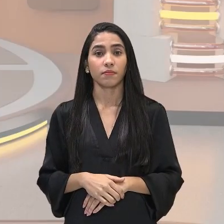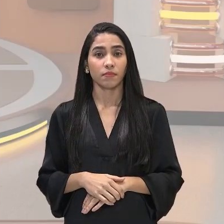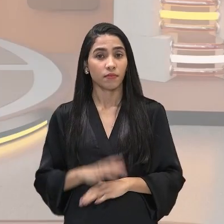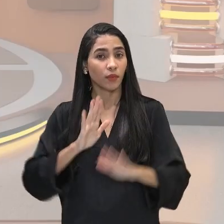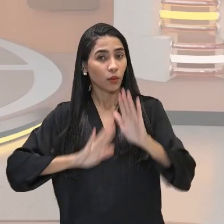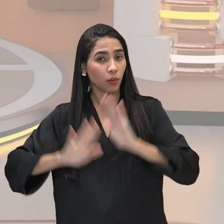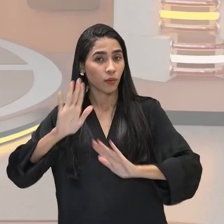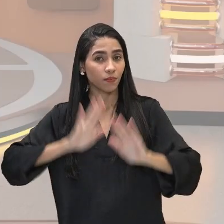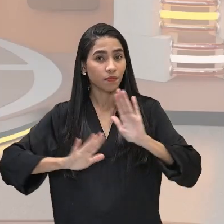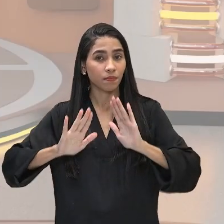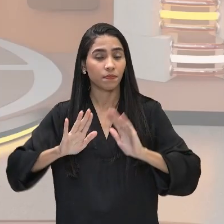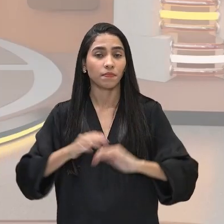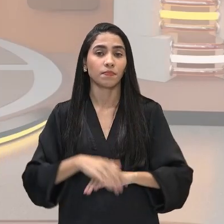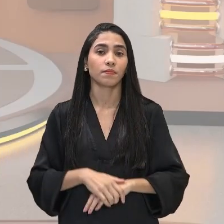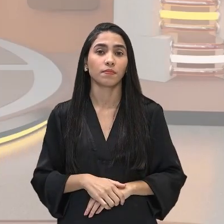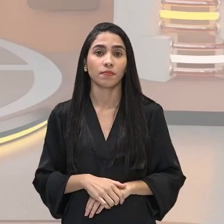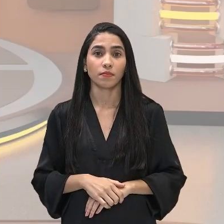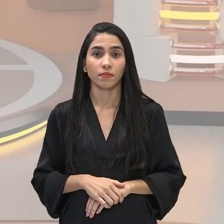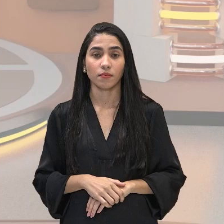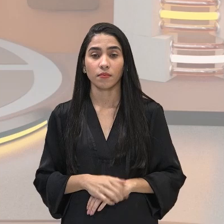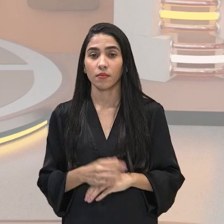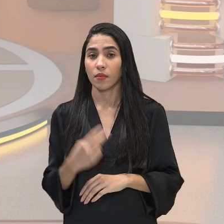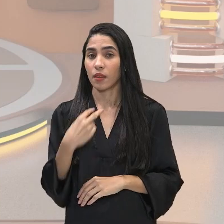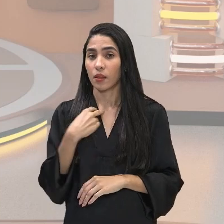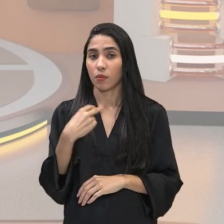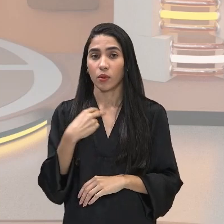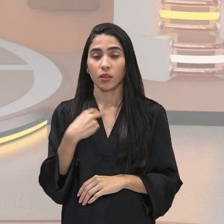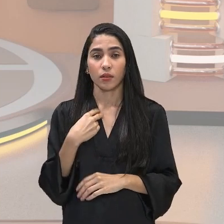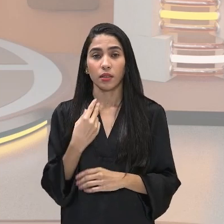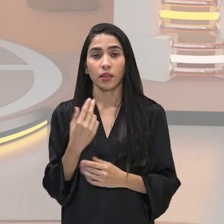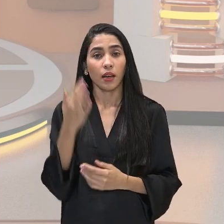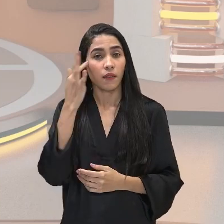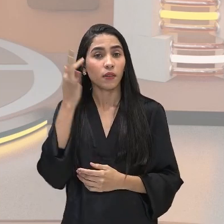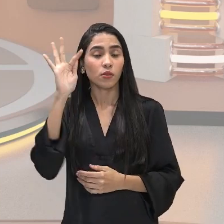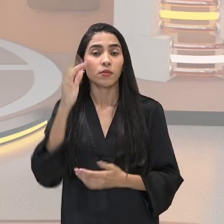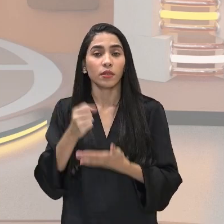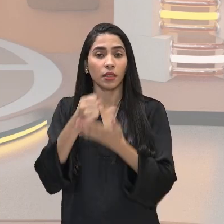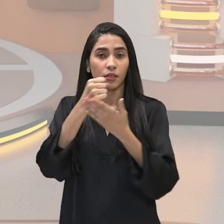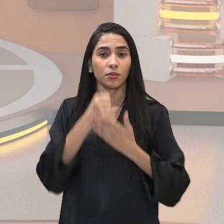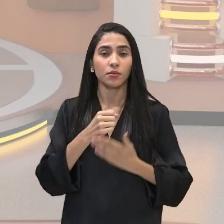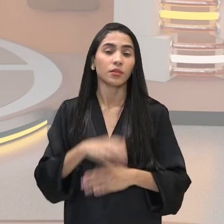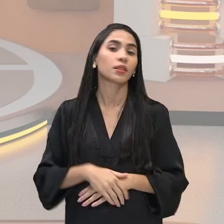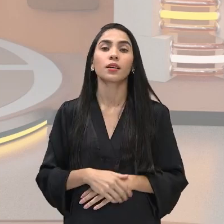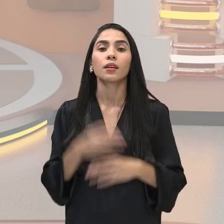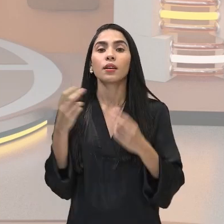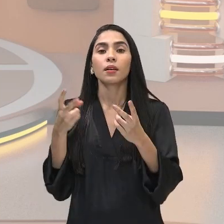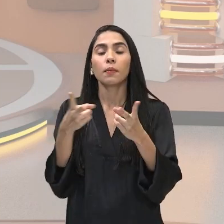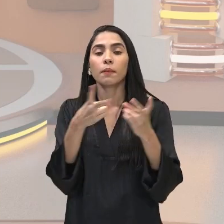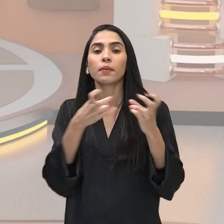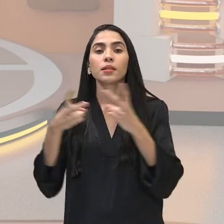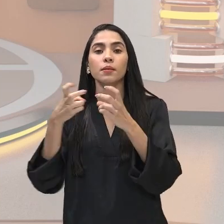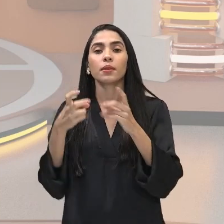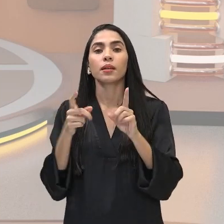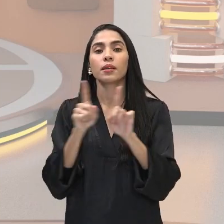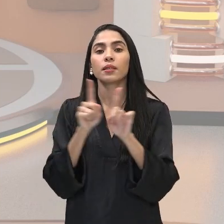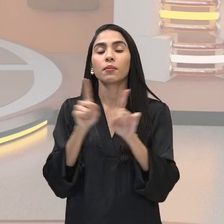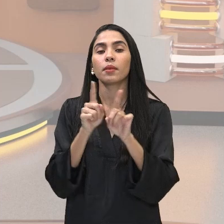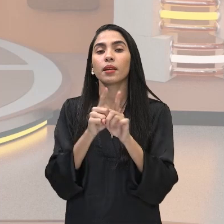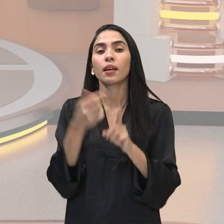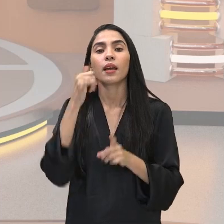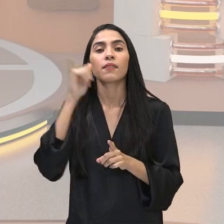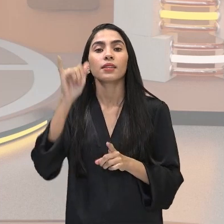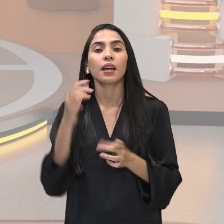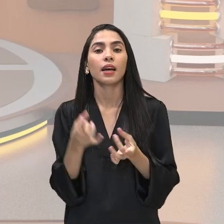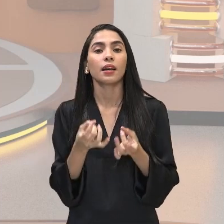cuidado com isso daí. Nós não podemos, a filosofia ela nos ajuda a isso daí, né? A perceber e a não